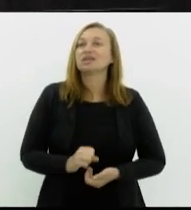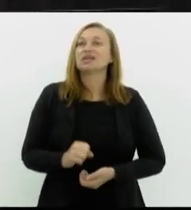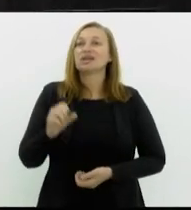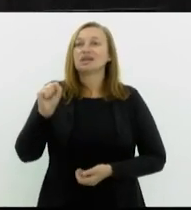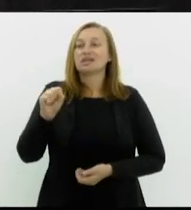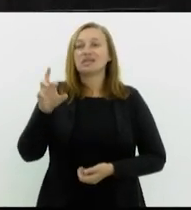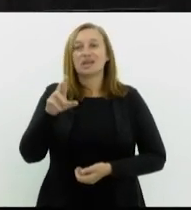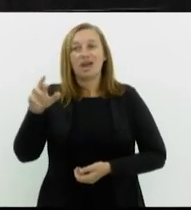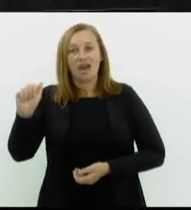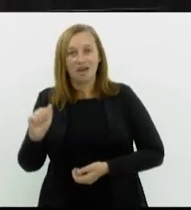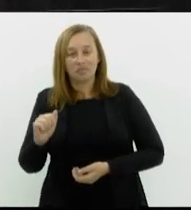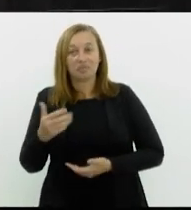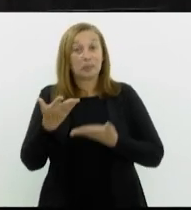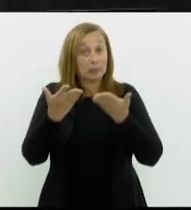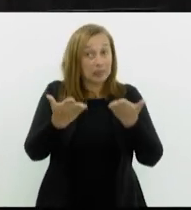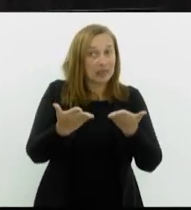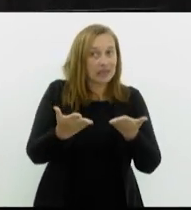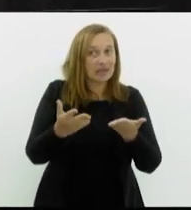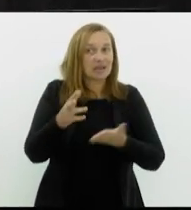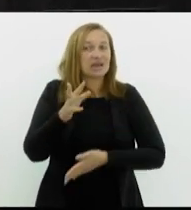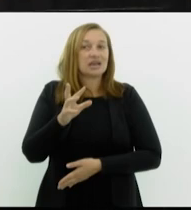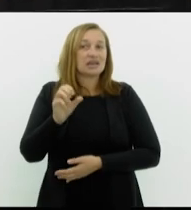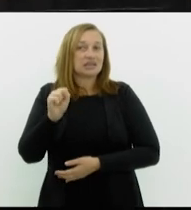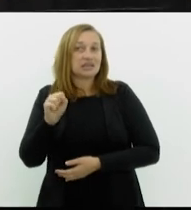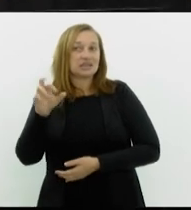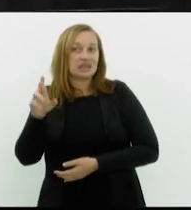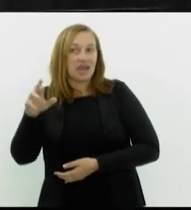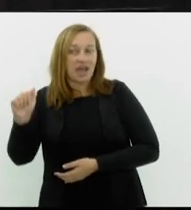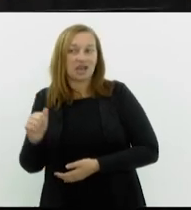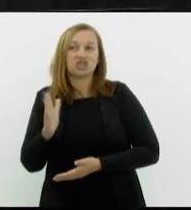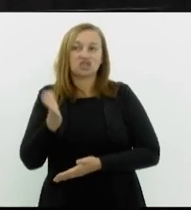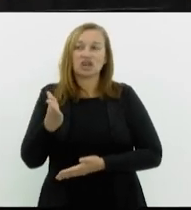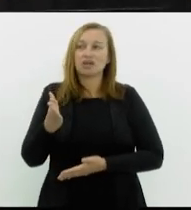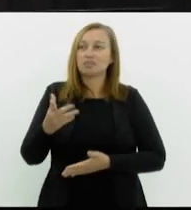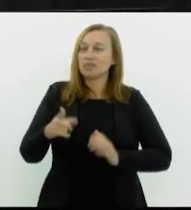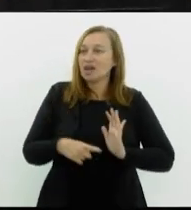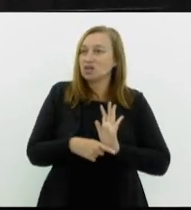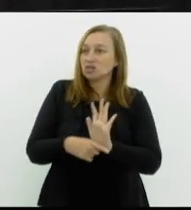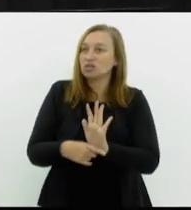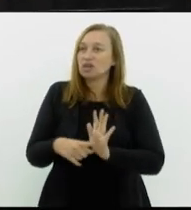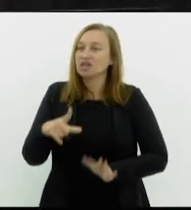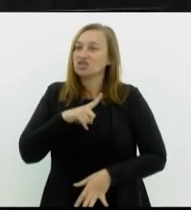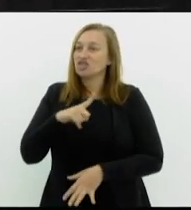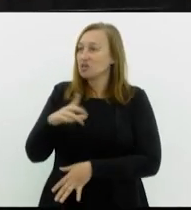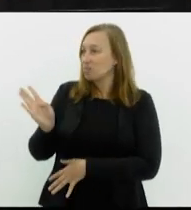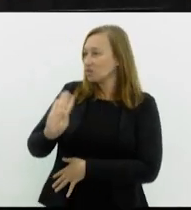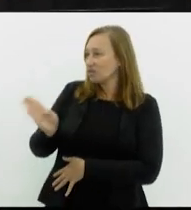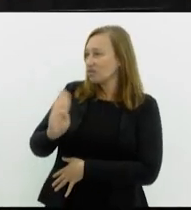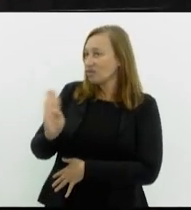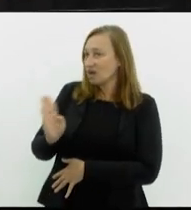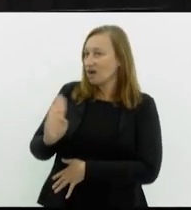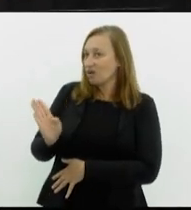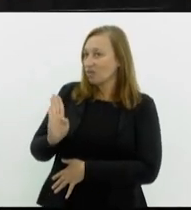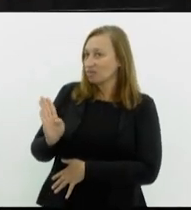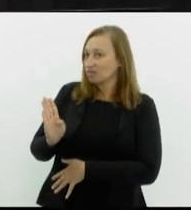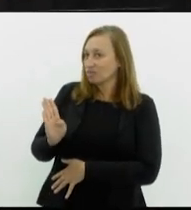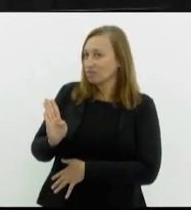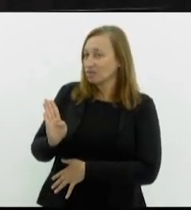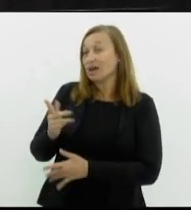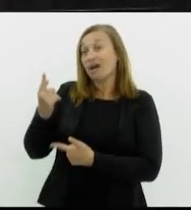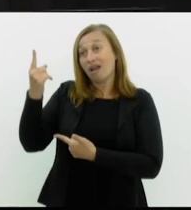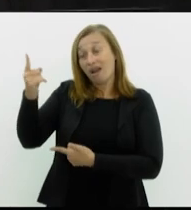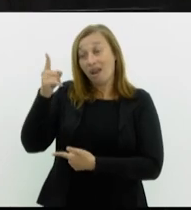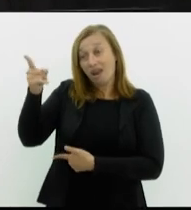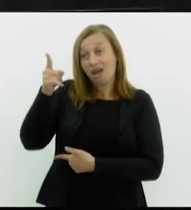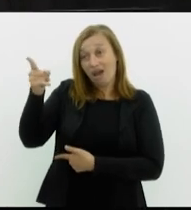aí. Melo Serra já me ajudou a te botar fogão em cima da mesa para enchente. Lá em Teresópolis, é